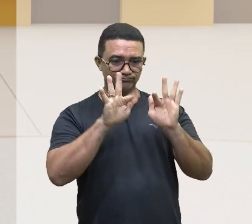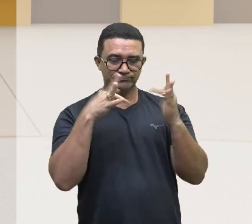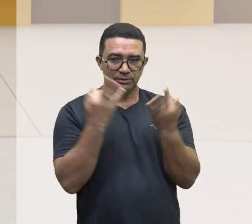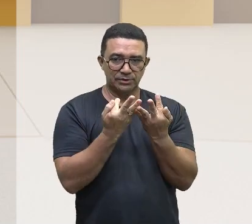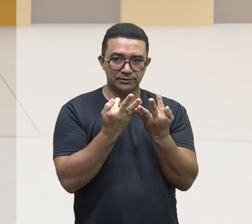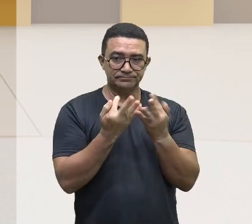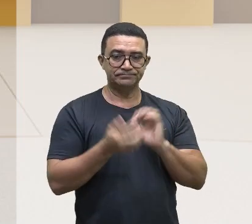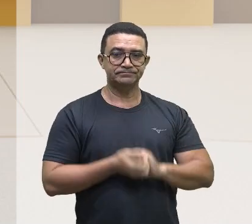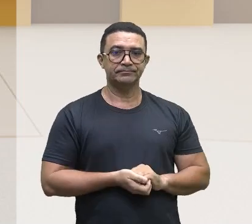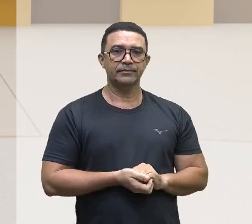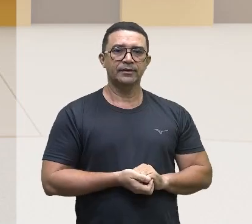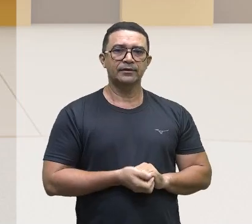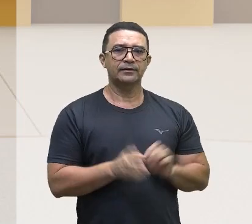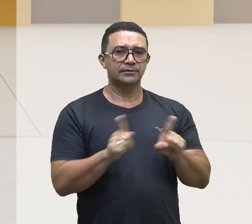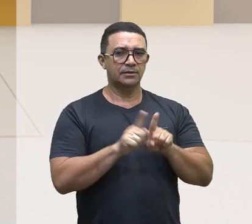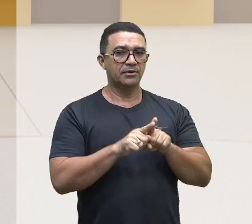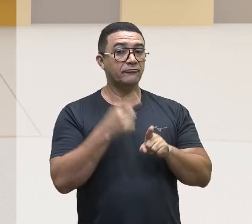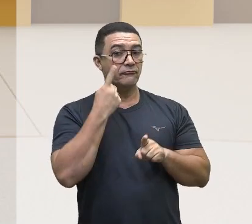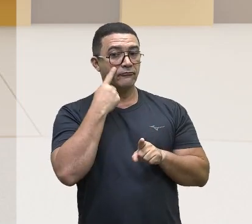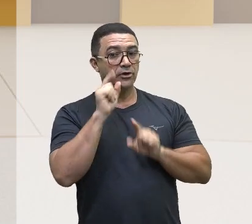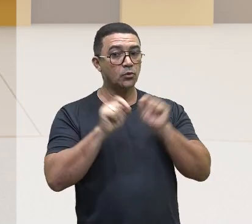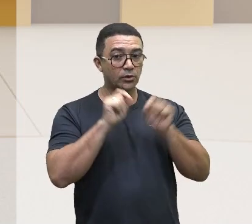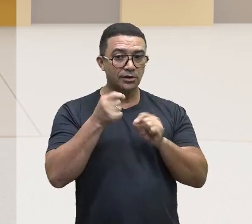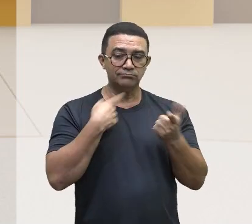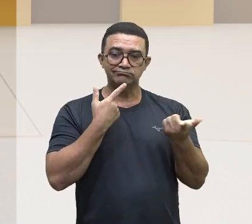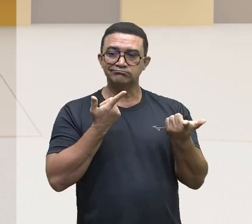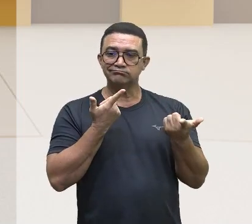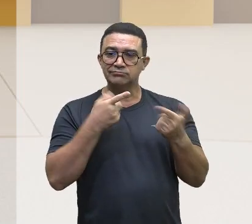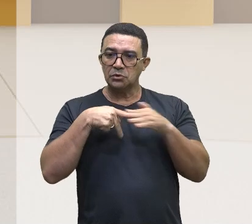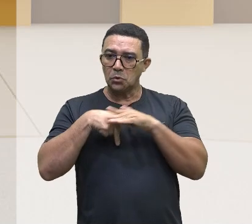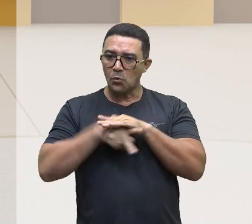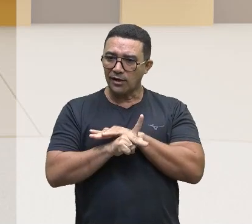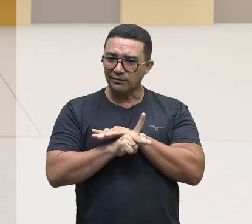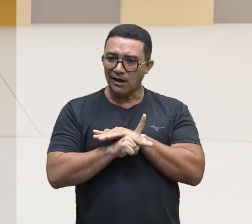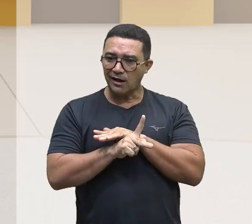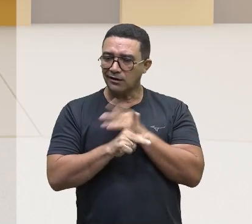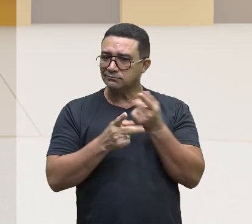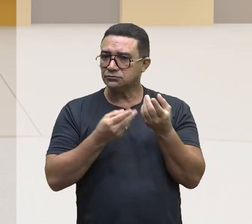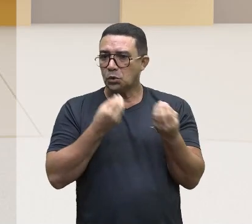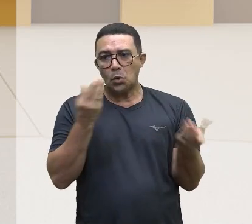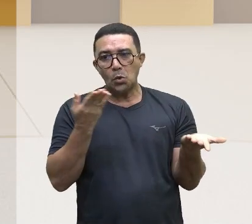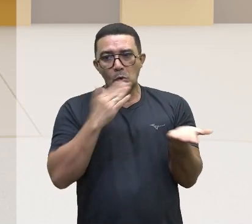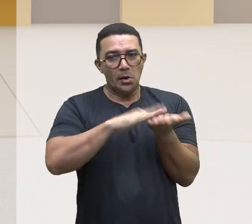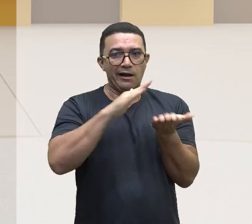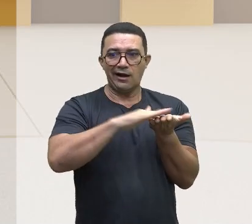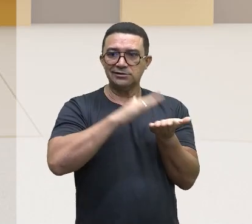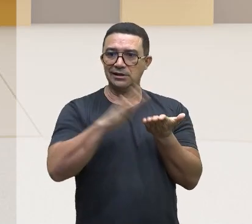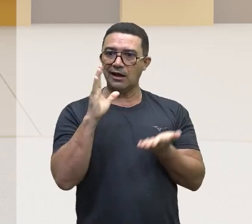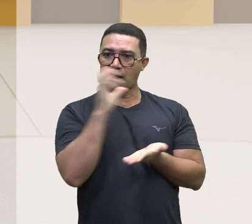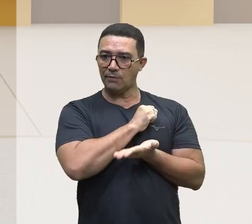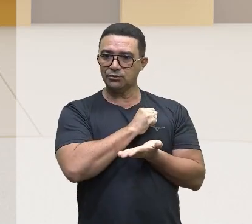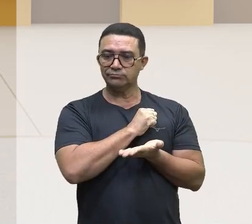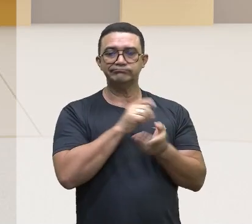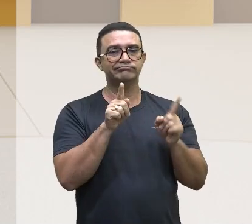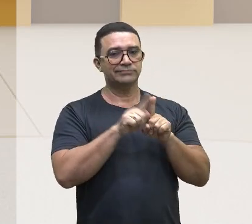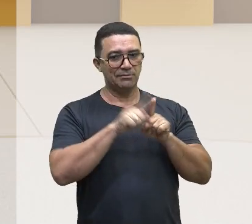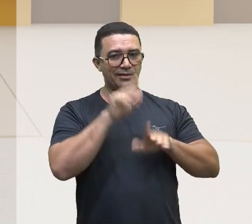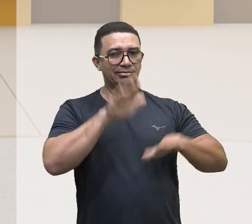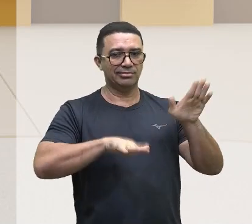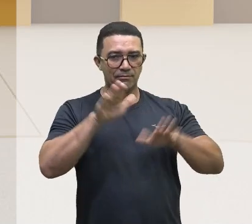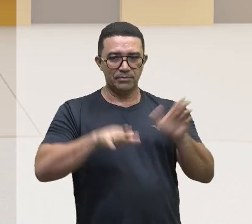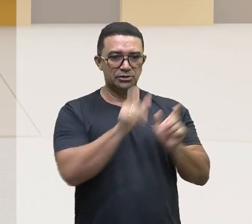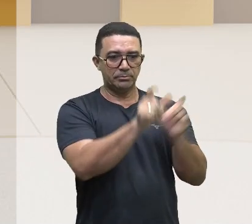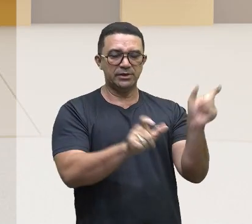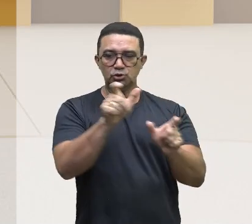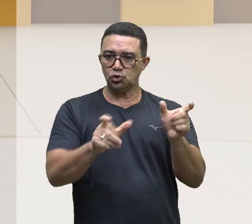precisa observar? Preferência por poupar ou consumir de imediato. Isso também tem a ver com o que cada um dentro da